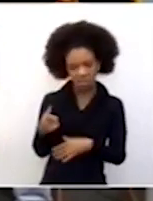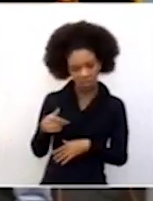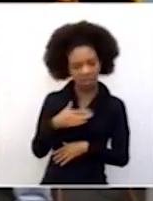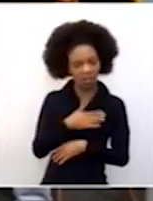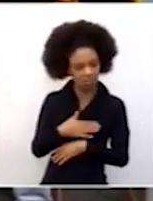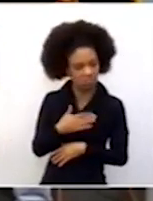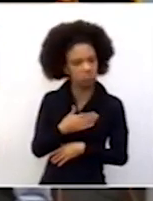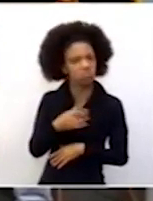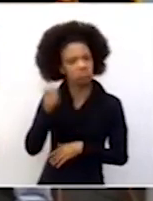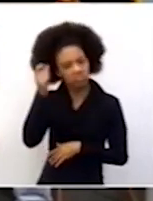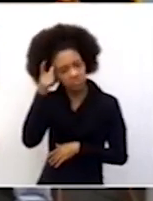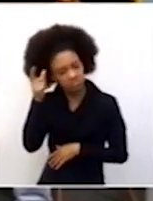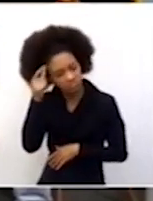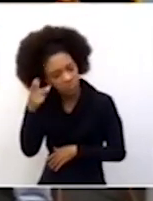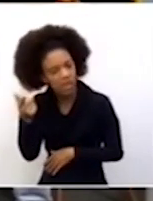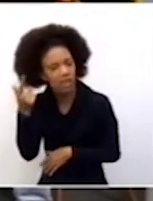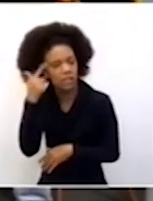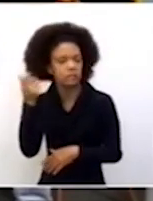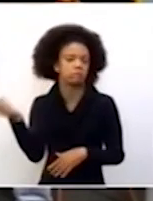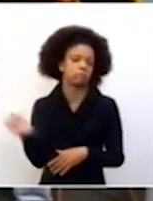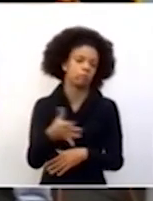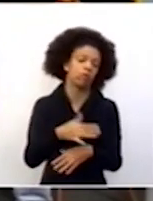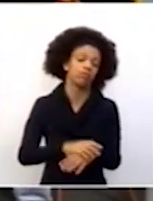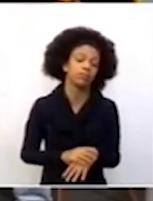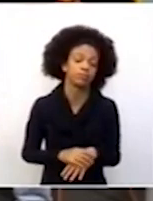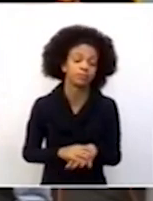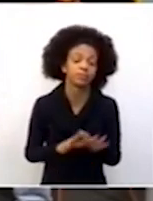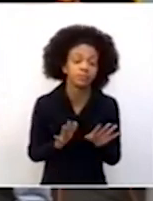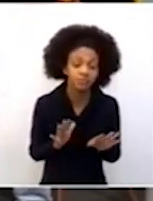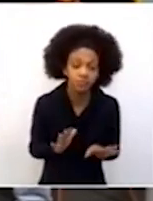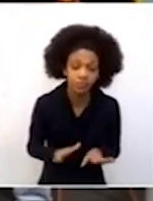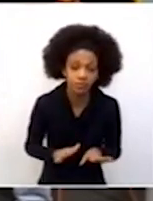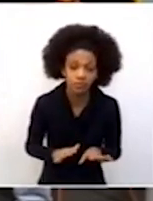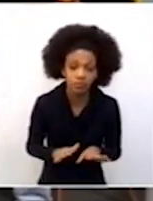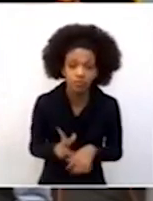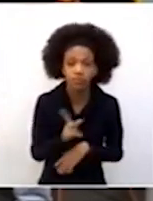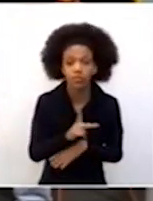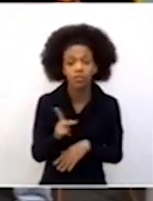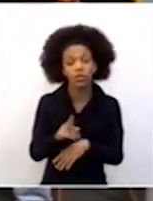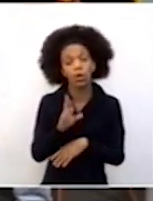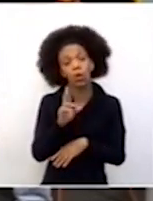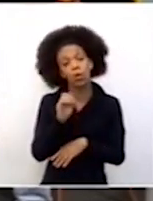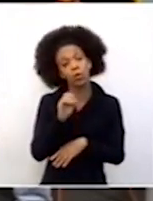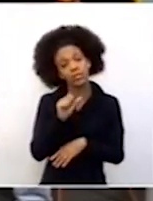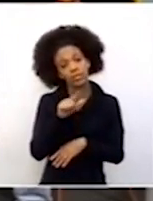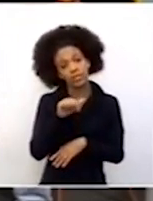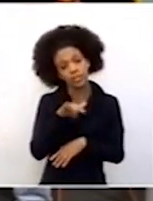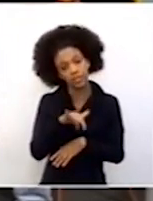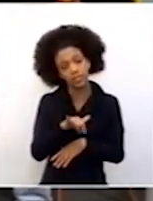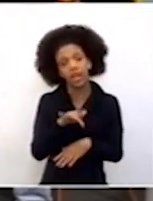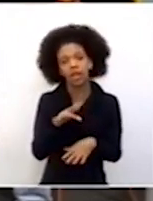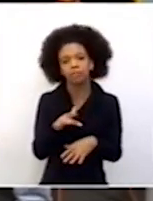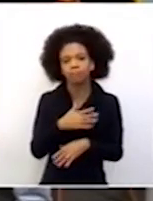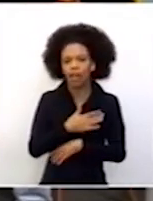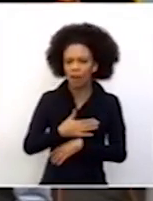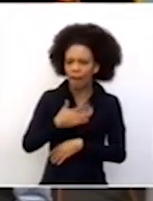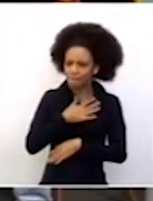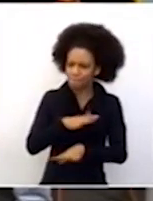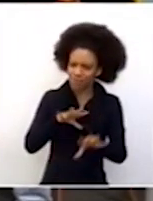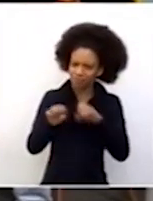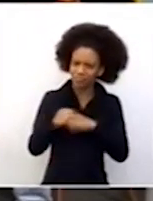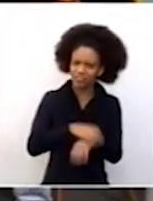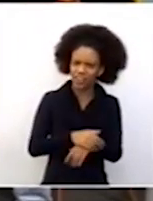colegas compartilharam no chat. Ótimo. A Pro Roseli colocou assim: adorei essa TPC,